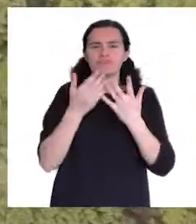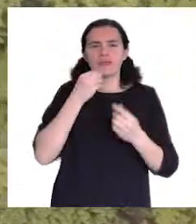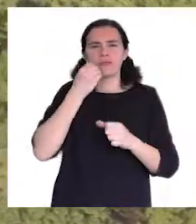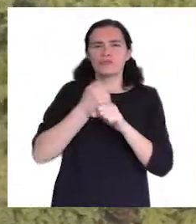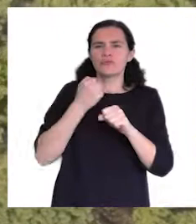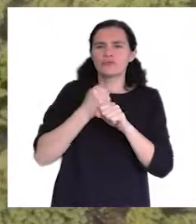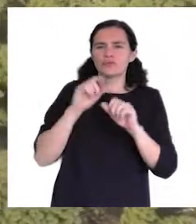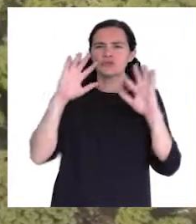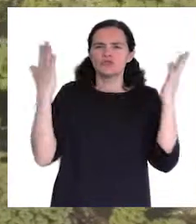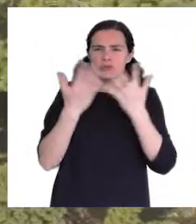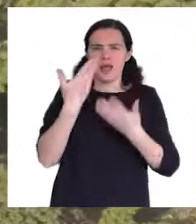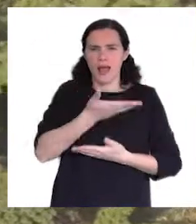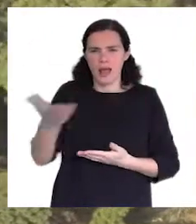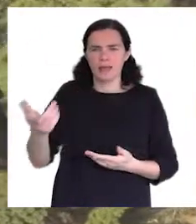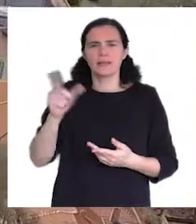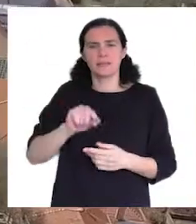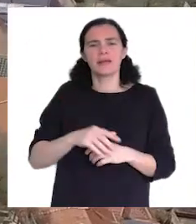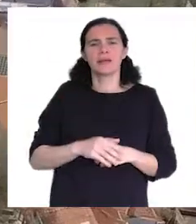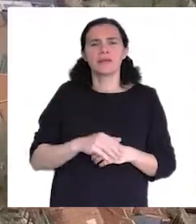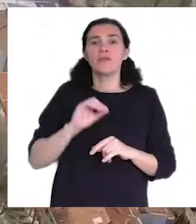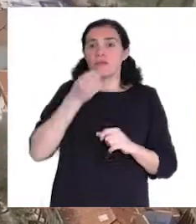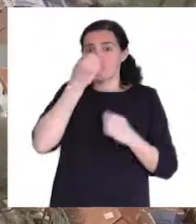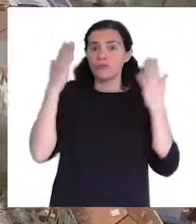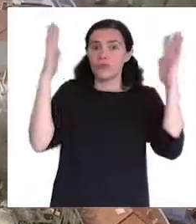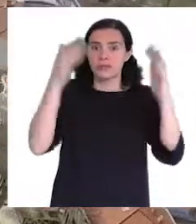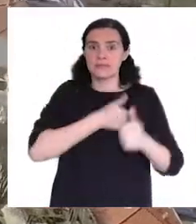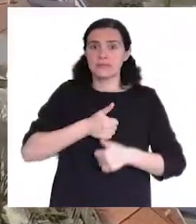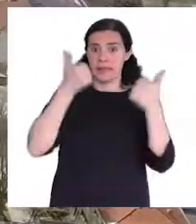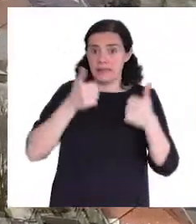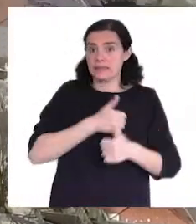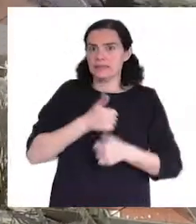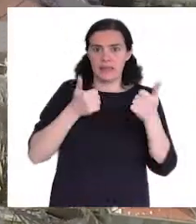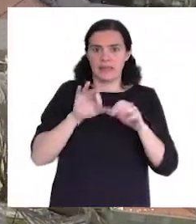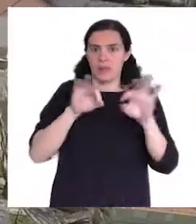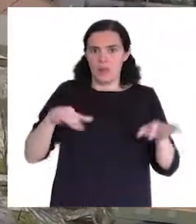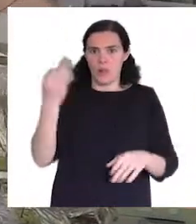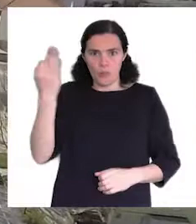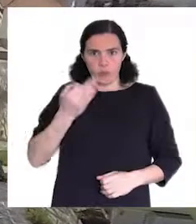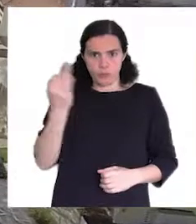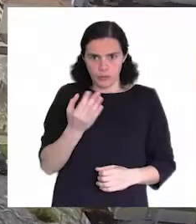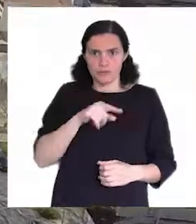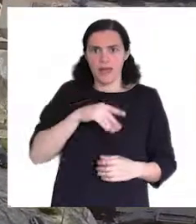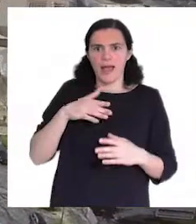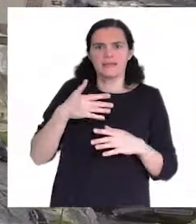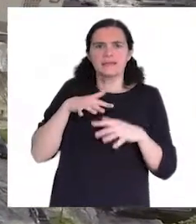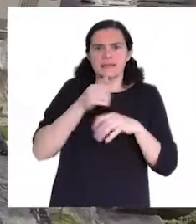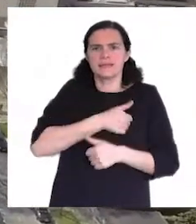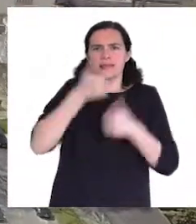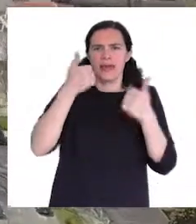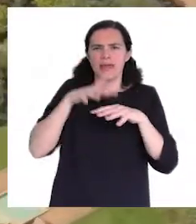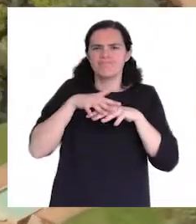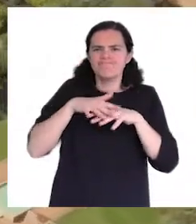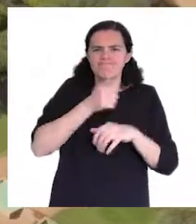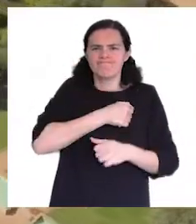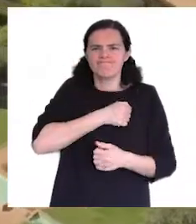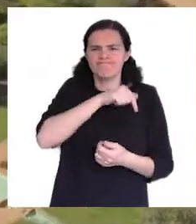e também ao nível de toda uma floresta urbana, num centro urbano como o Porto, uma cidade, uma teia urbana vastíssima